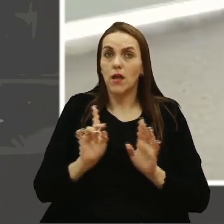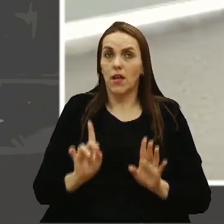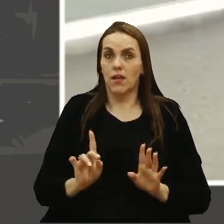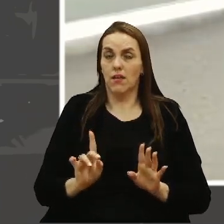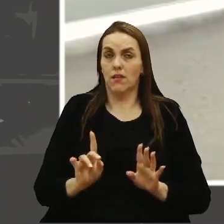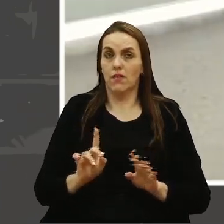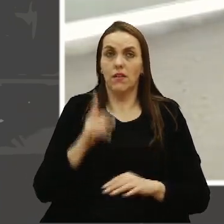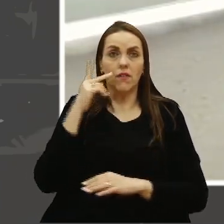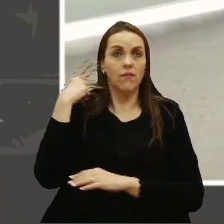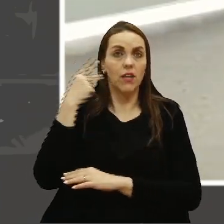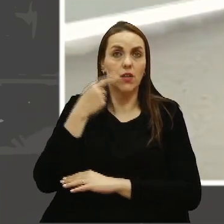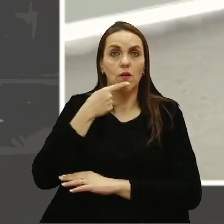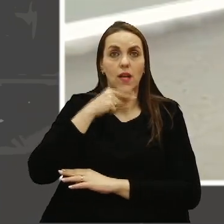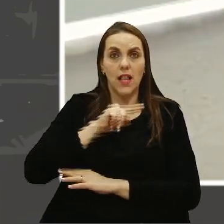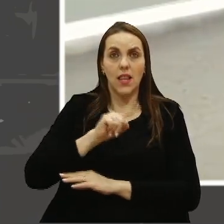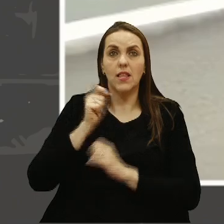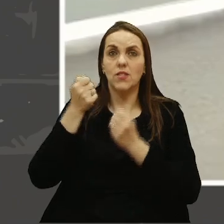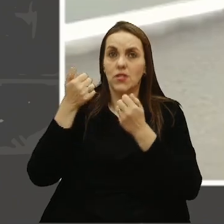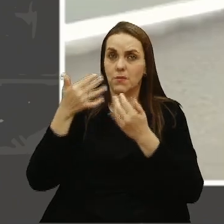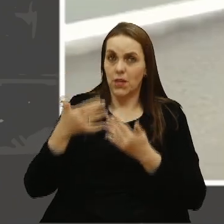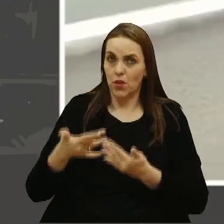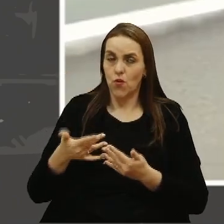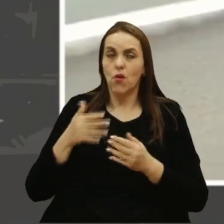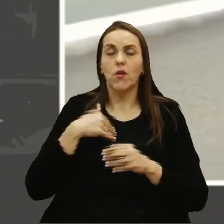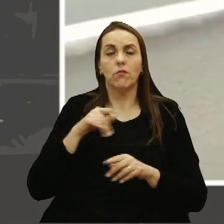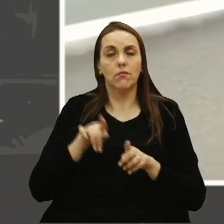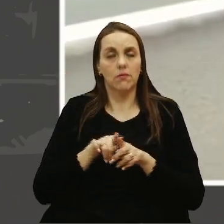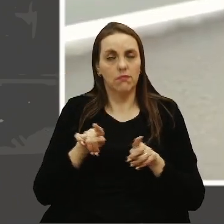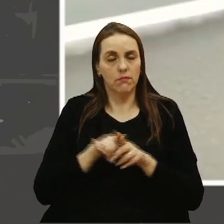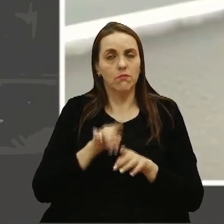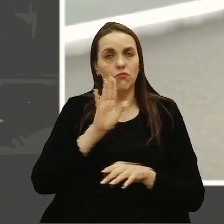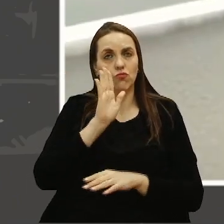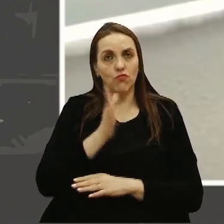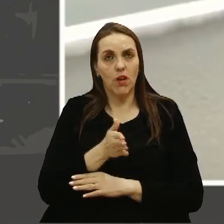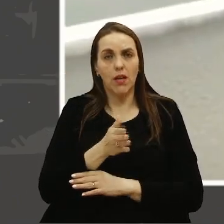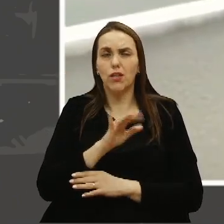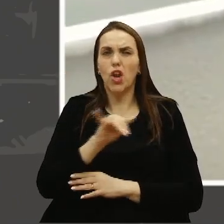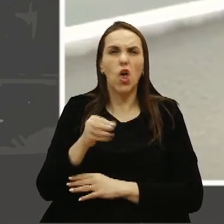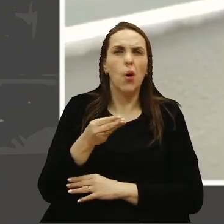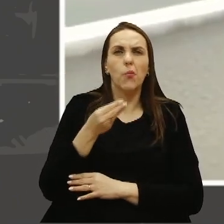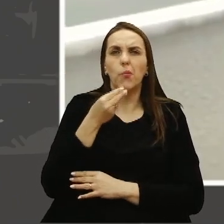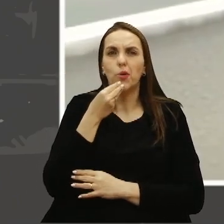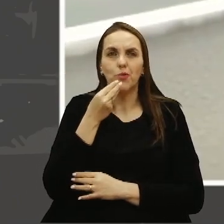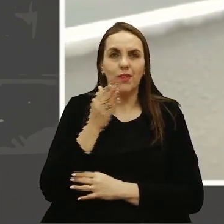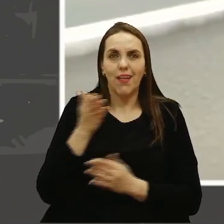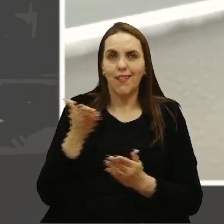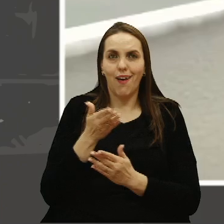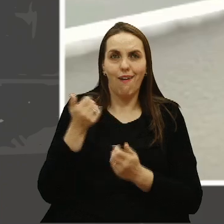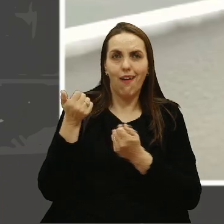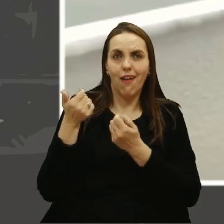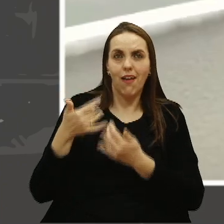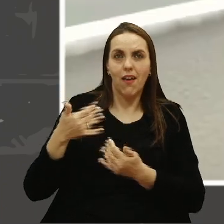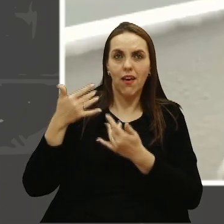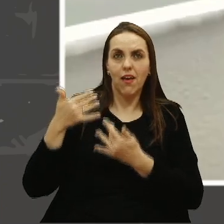vereador Caleb já explicou e eu já tinha falado, então não vamos ser oportunistas nessas